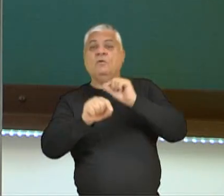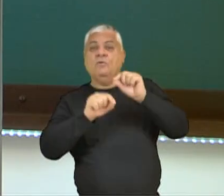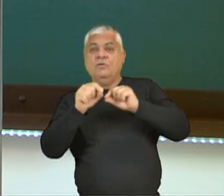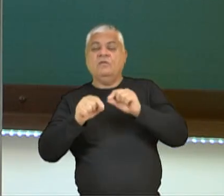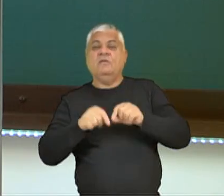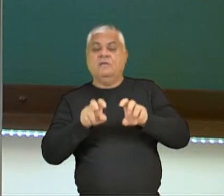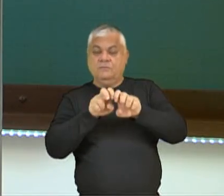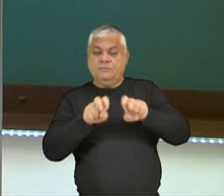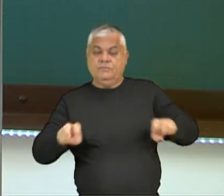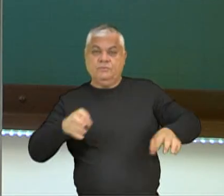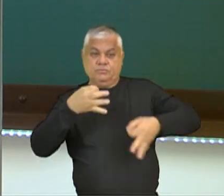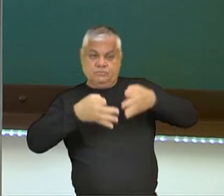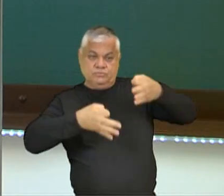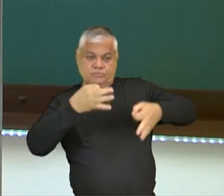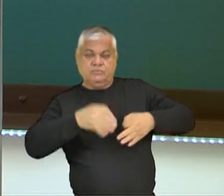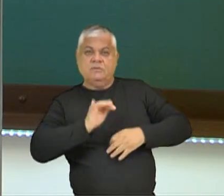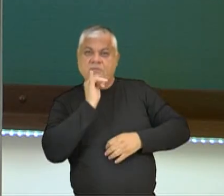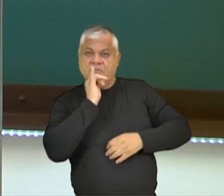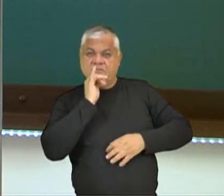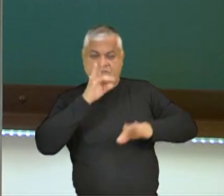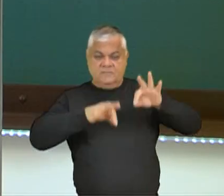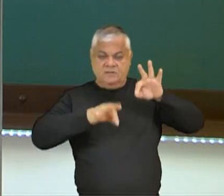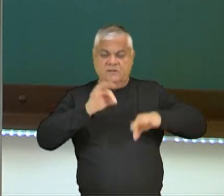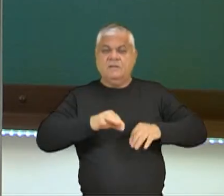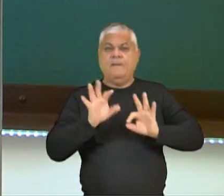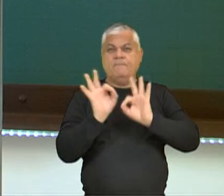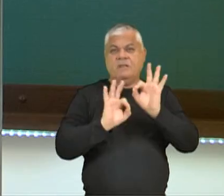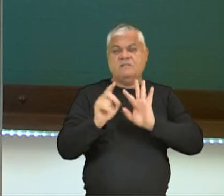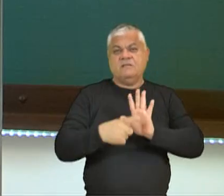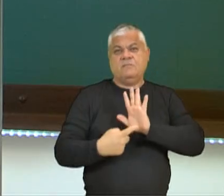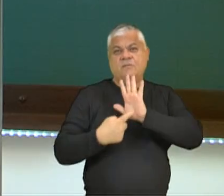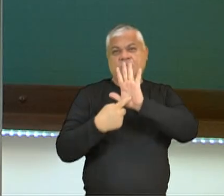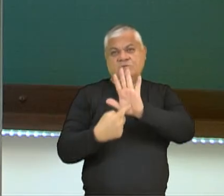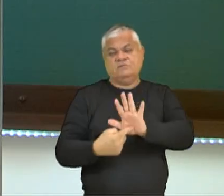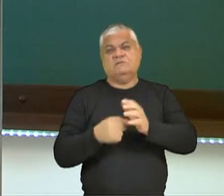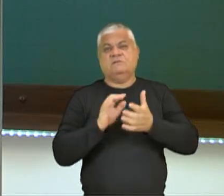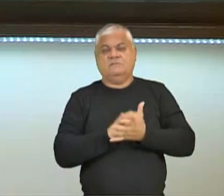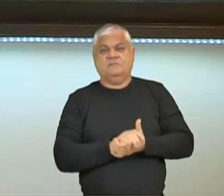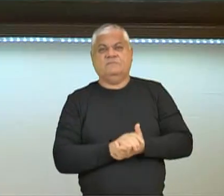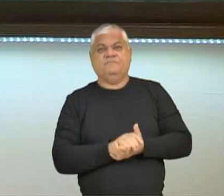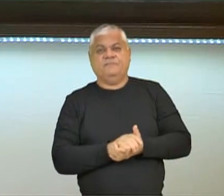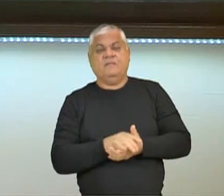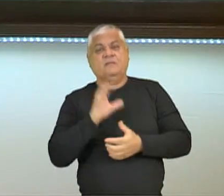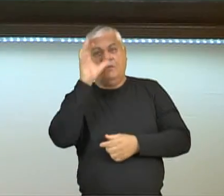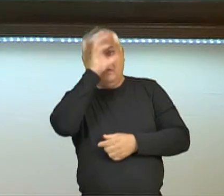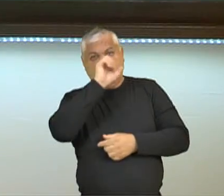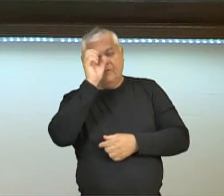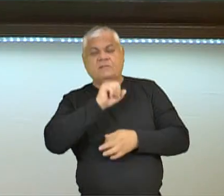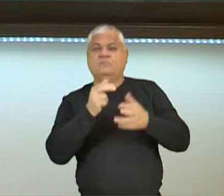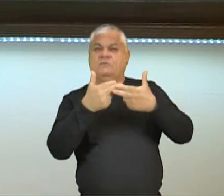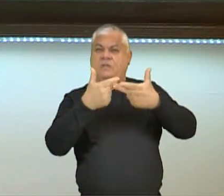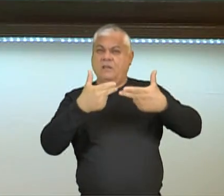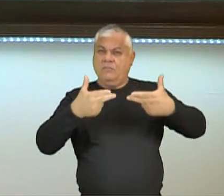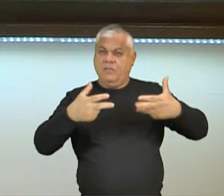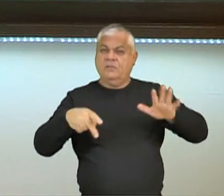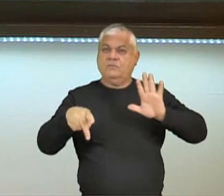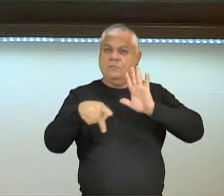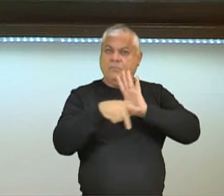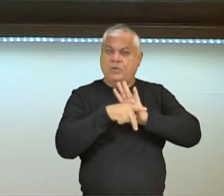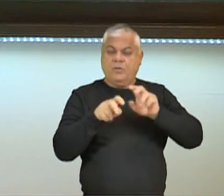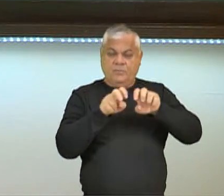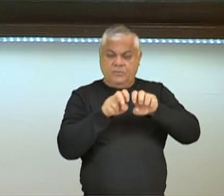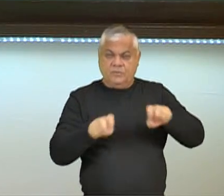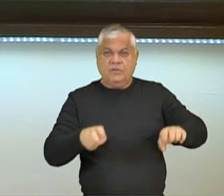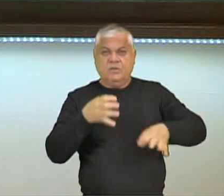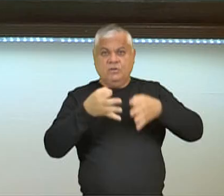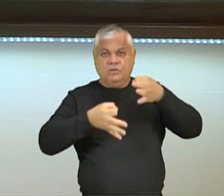júri simulado, planejamos e apresentamos um júri simulado, né? Vimos ali os elementos composicionais que constituem